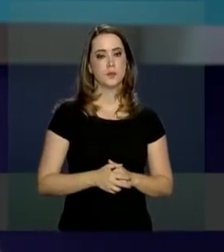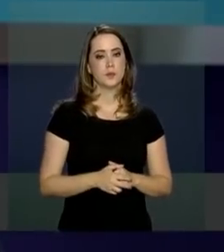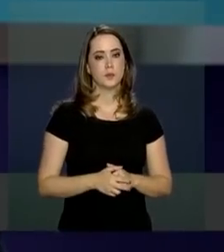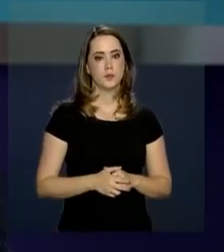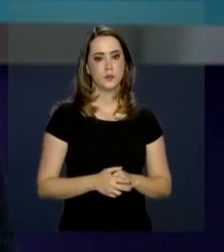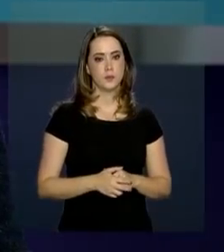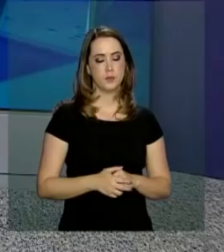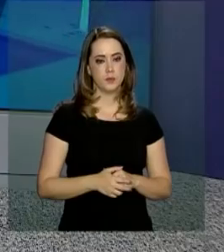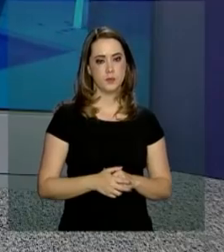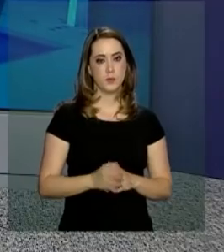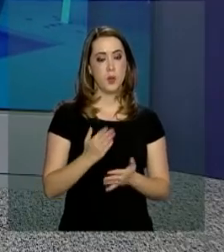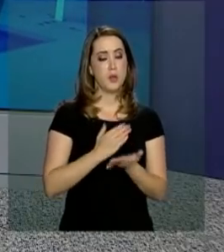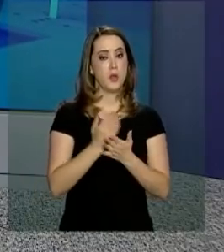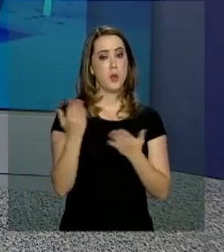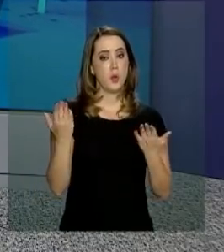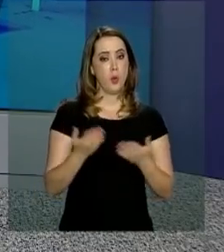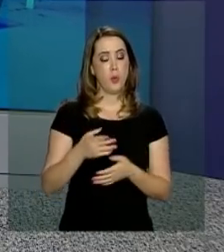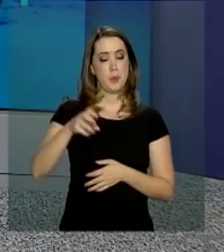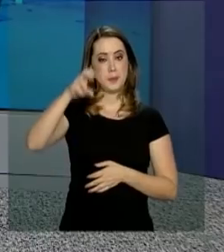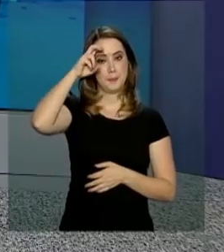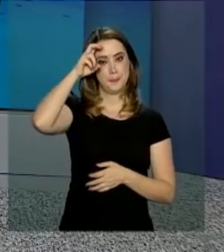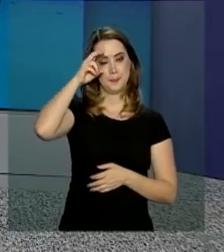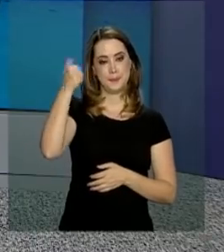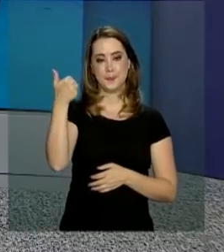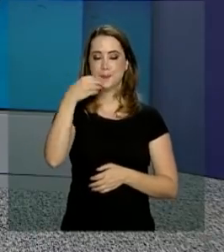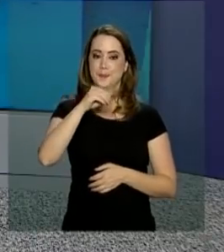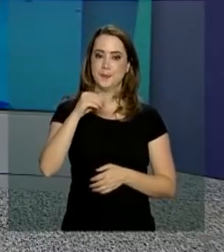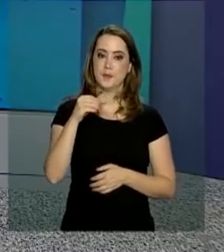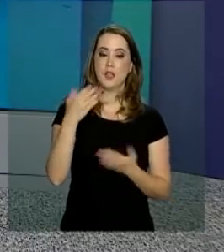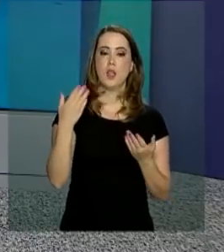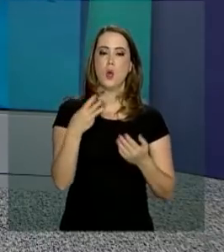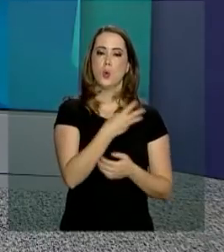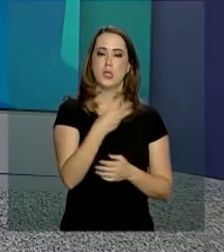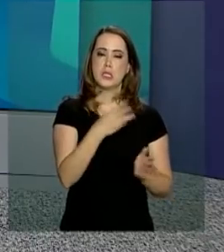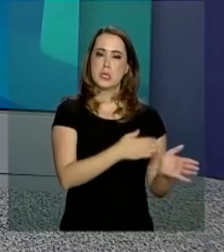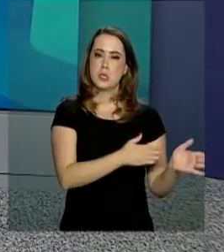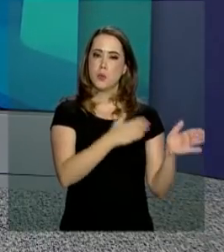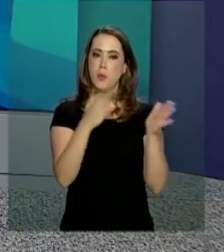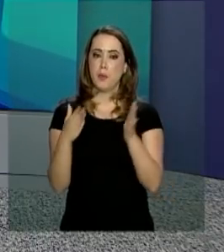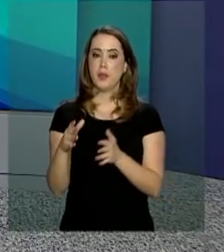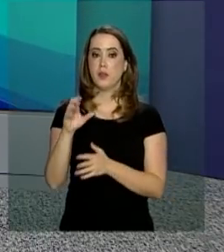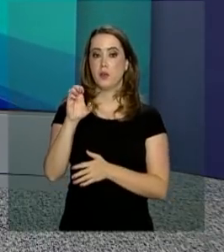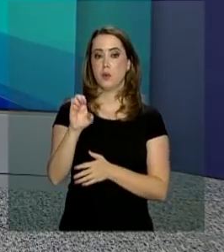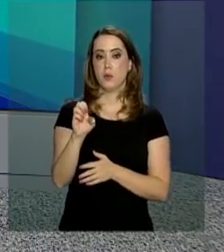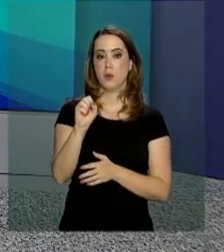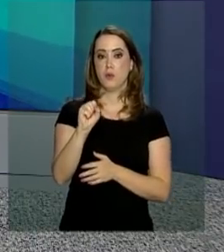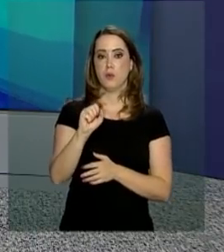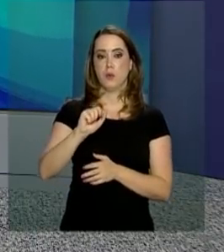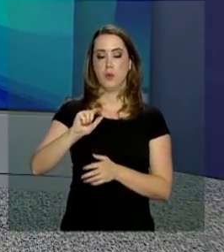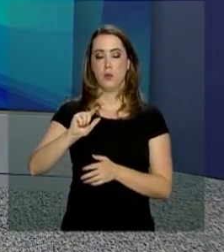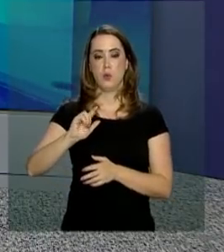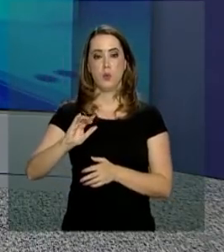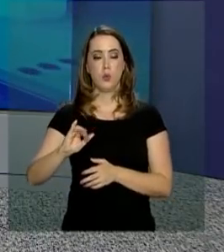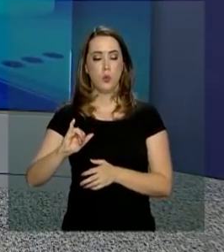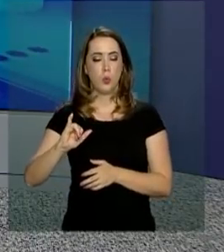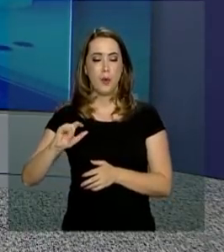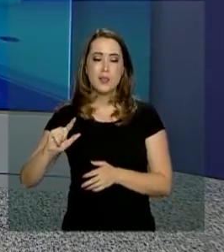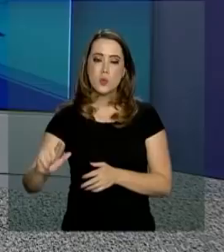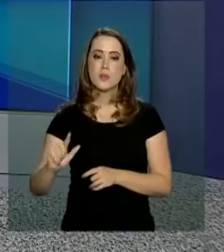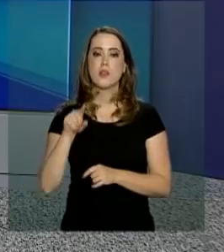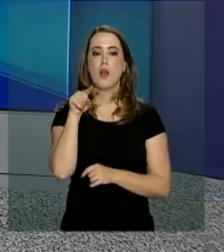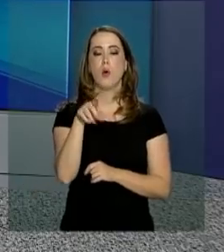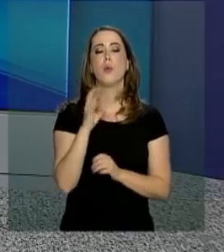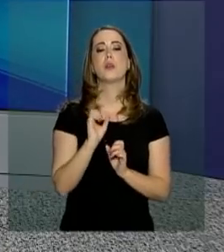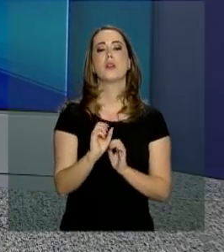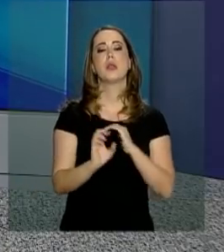finep.gov.br. Começa nesta quinta-feira, dia 10, a terceira fase do E-Social, plataforma criada para que